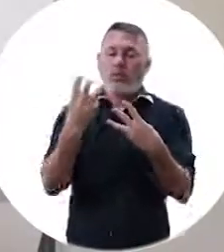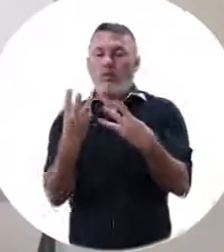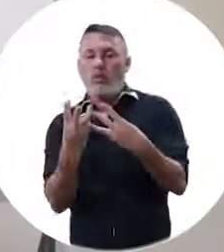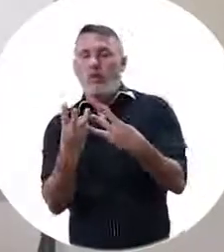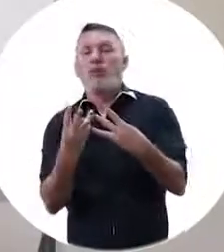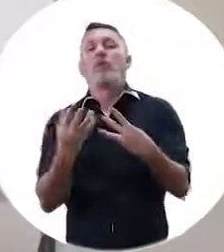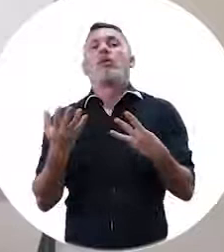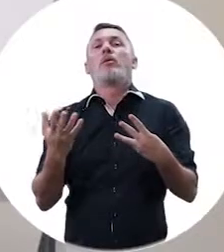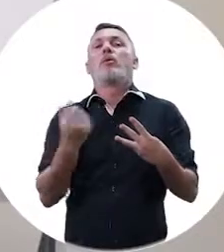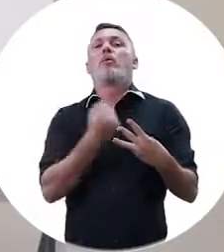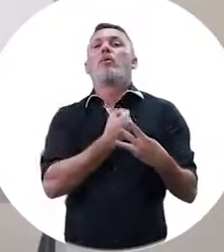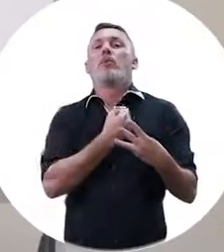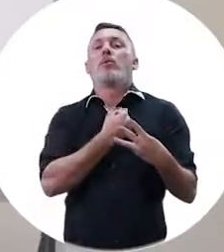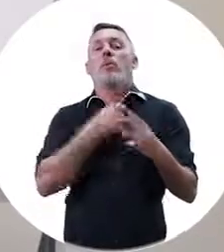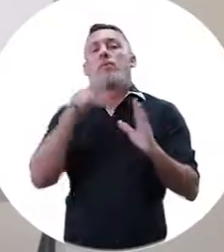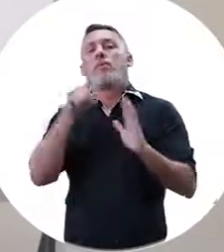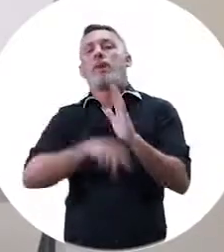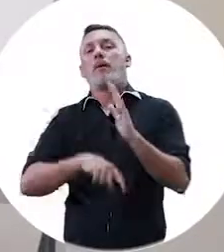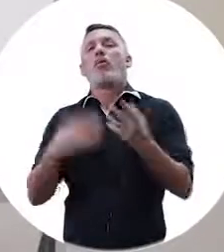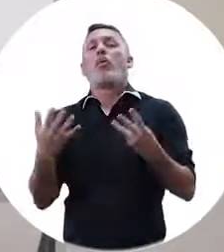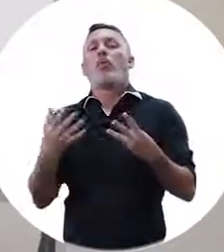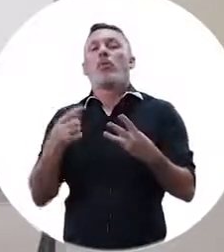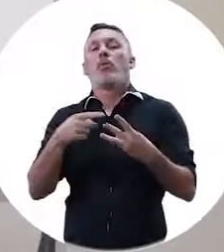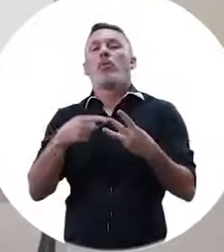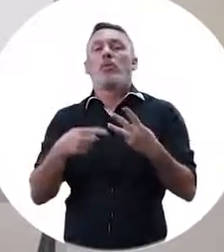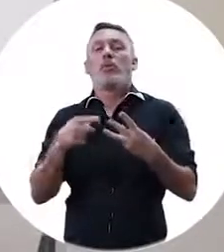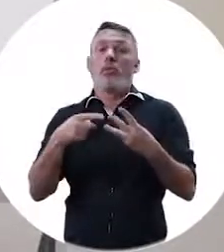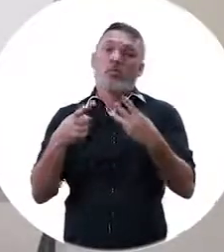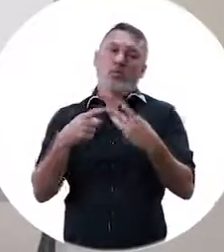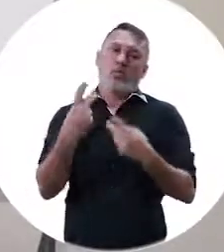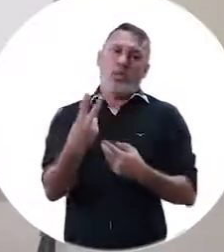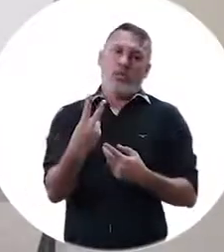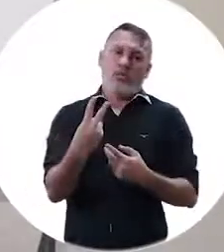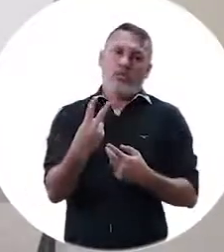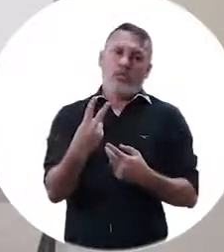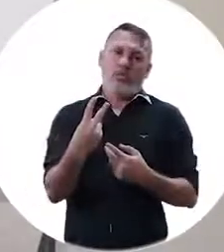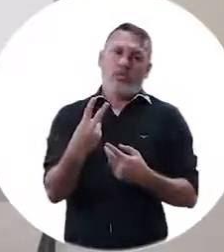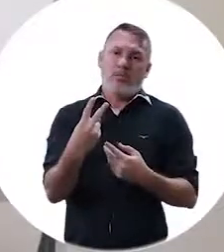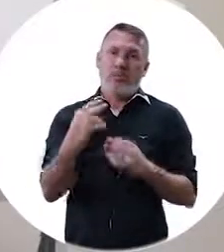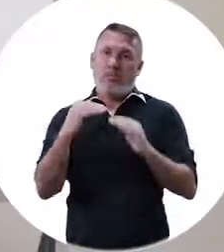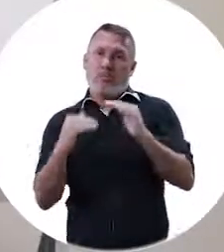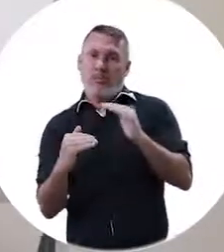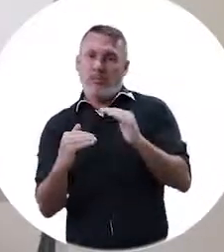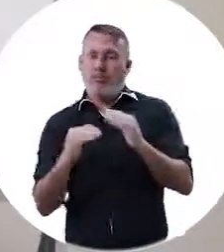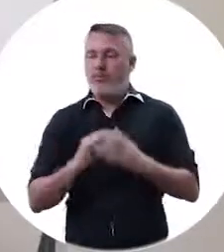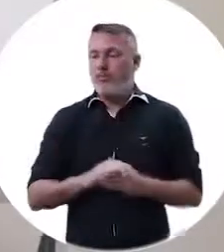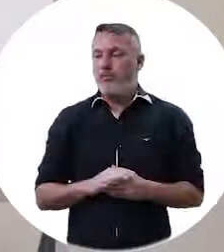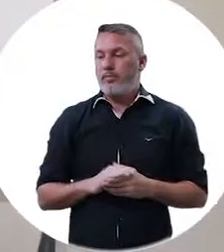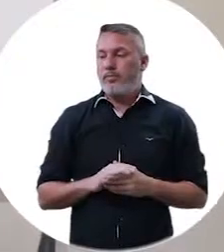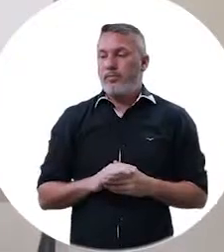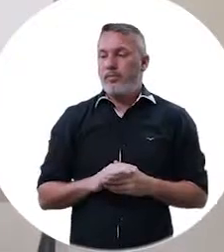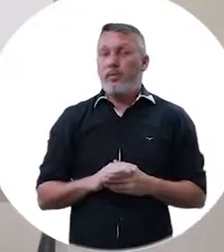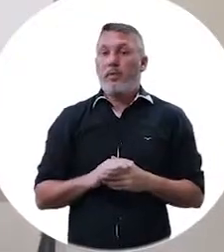3. Na hora de dar o nome, você leva o menor número possível. Qual é o menor número possível? O 2.